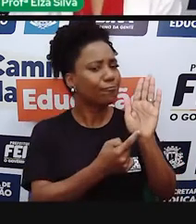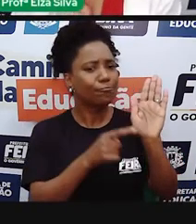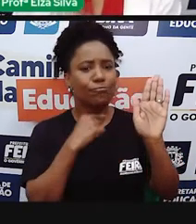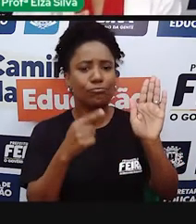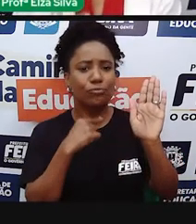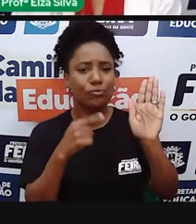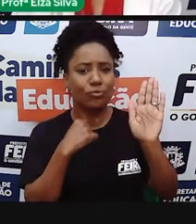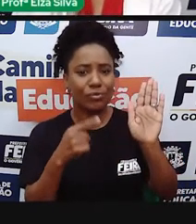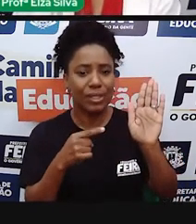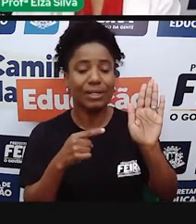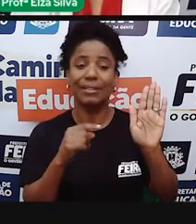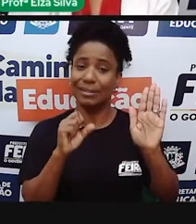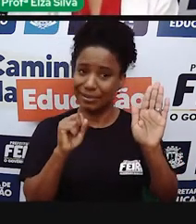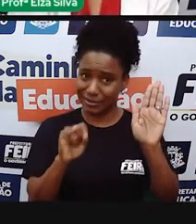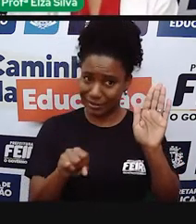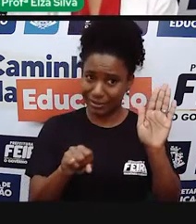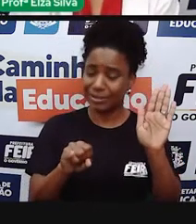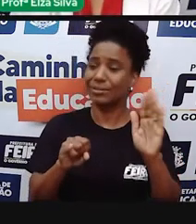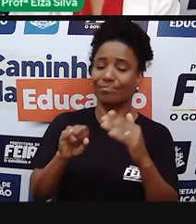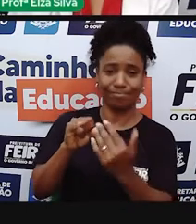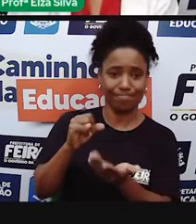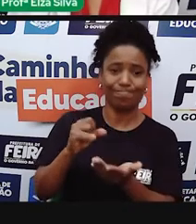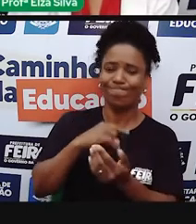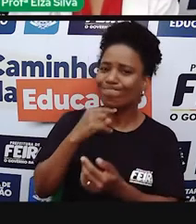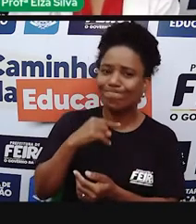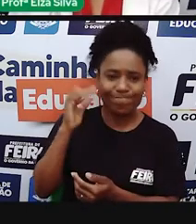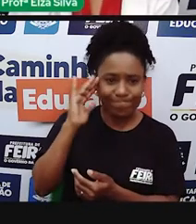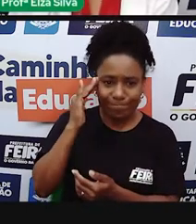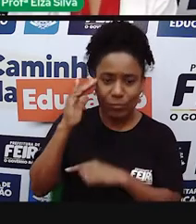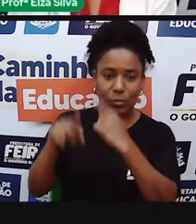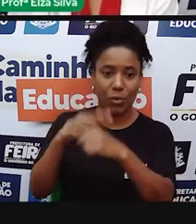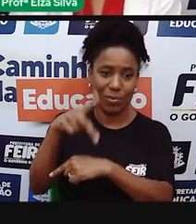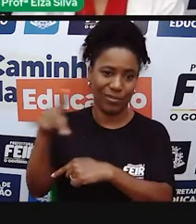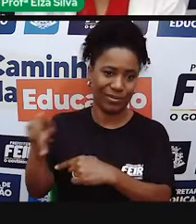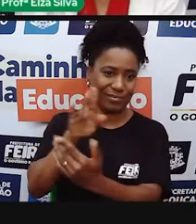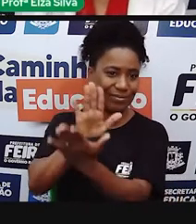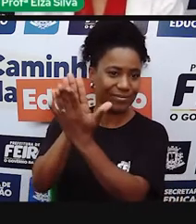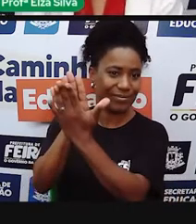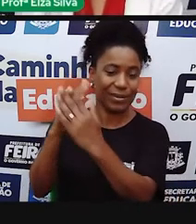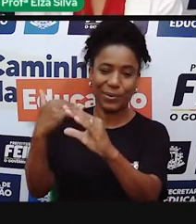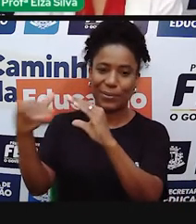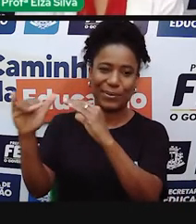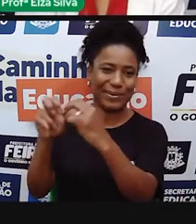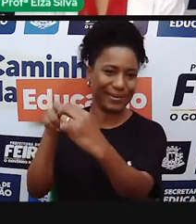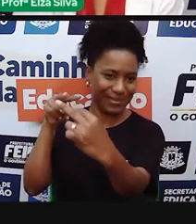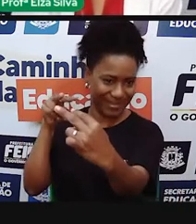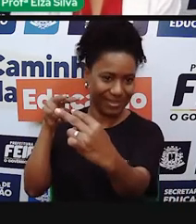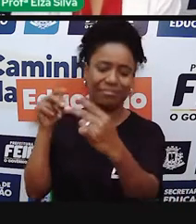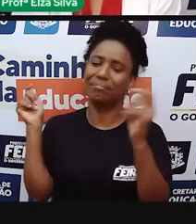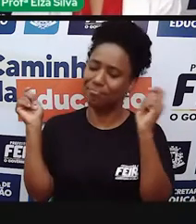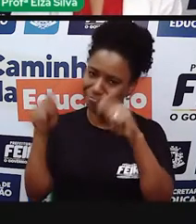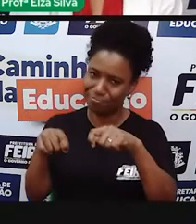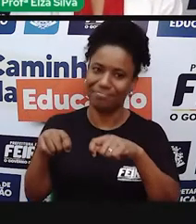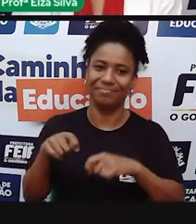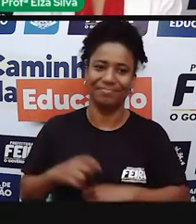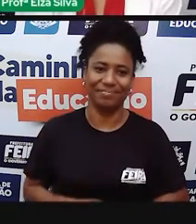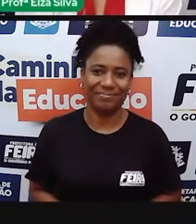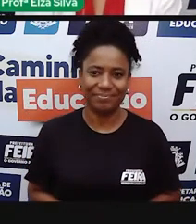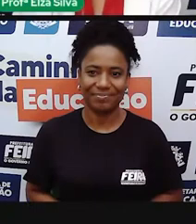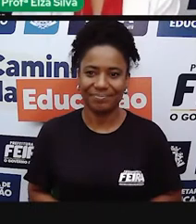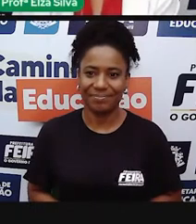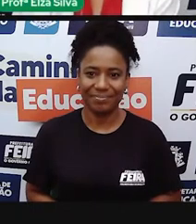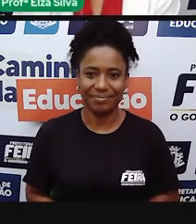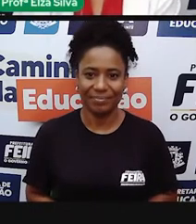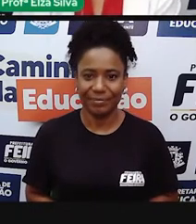tiver, tire-as com seu professor ou sua professora da escola. Ok, students? Vamos lá, vamos